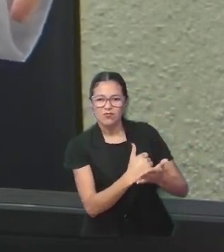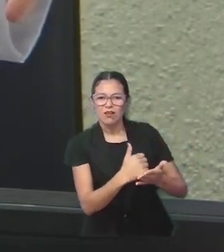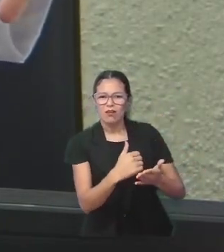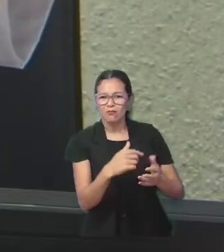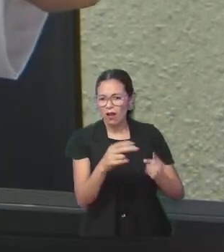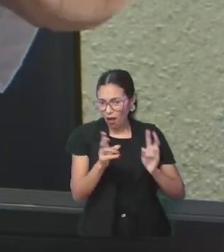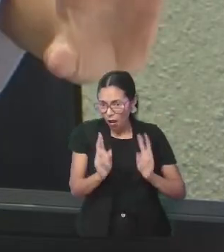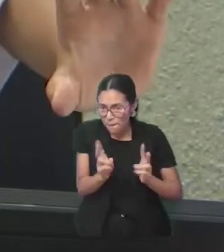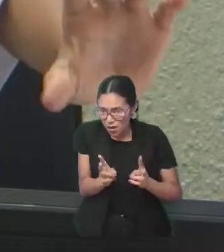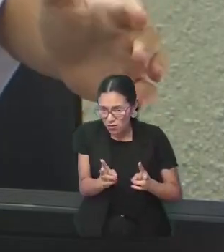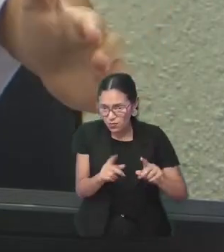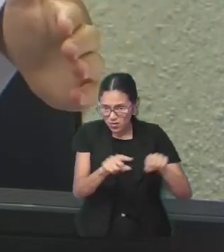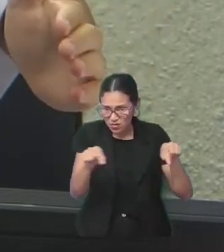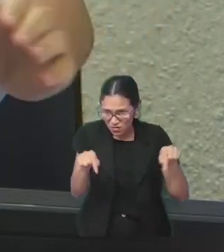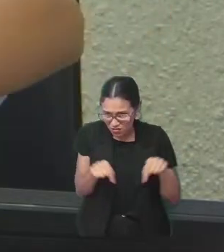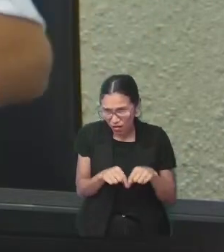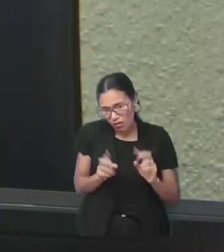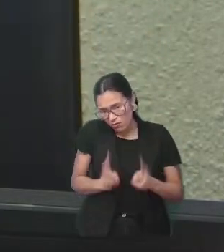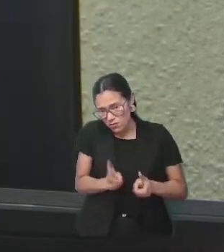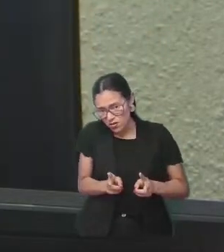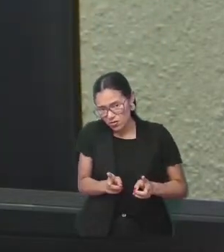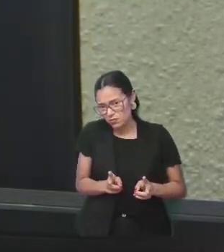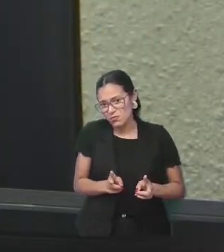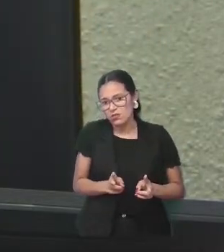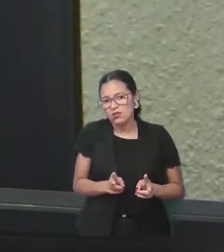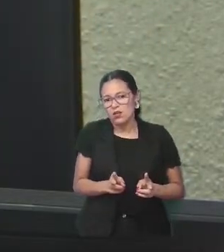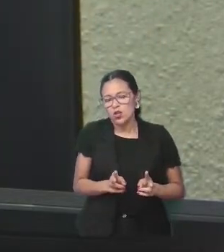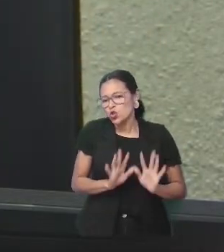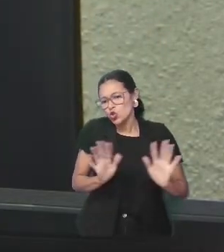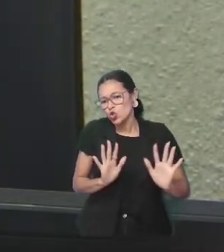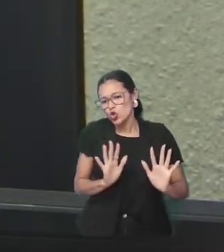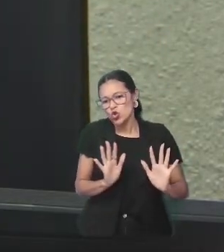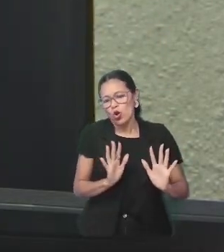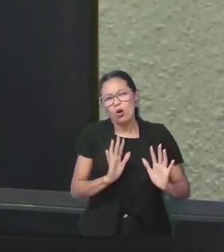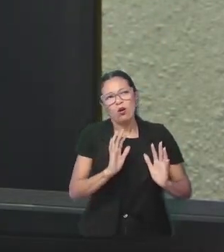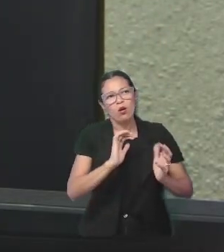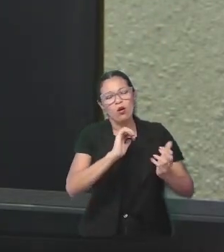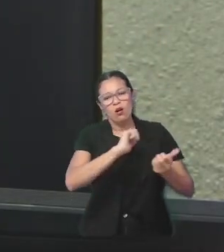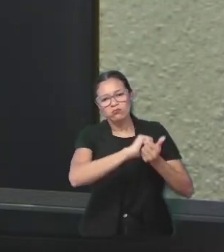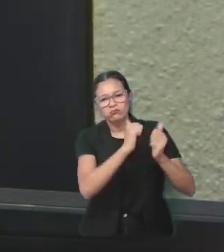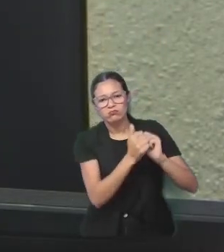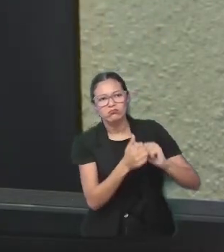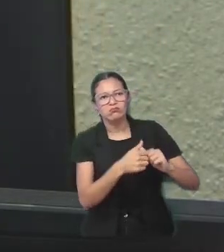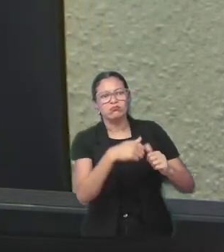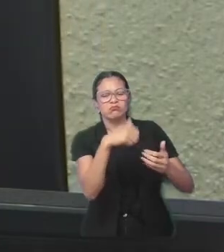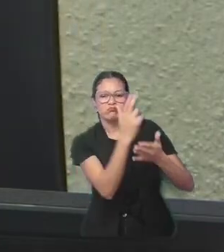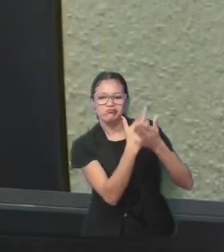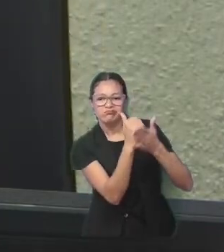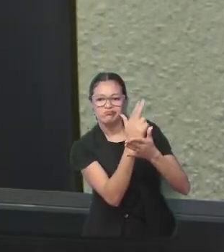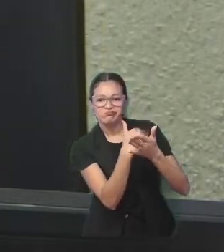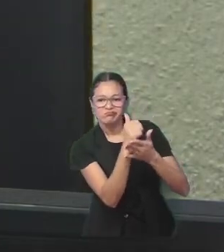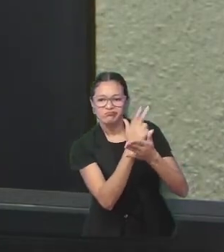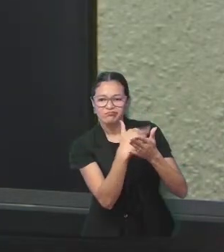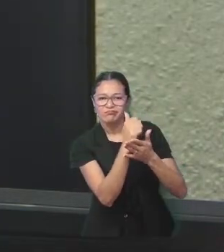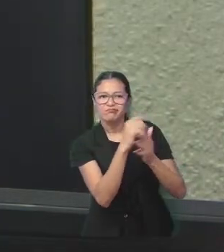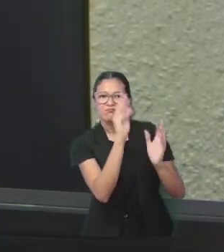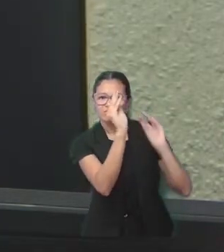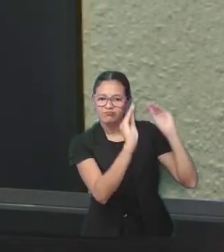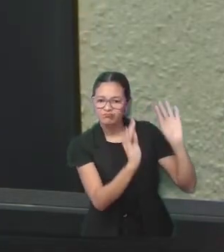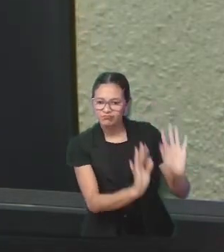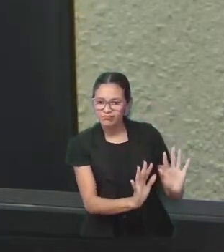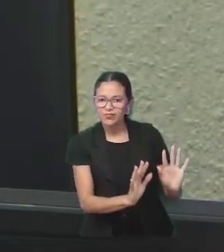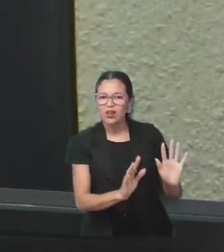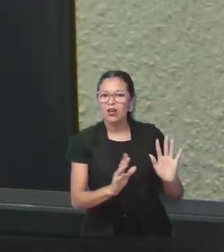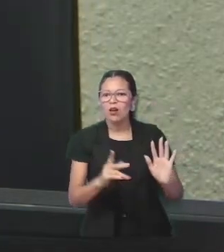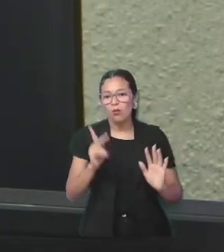mesmas salas que uma escola possui. Não precisaria adicionar mais salas. Apenas customizá-las. E quando fosse aula